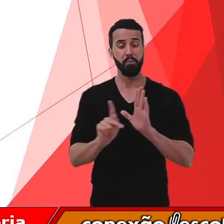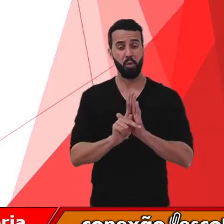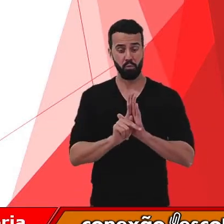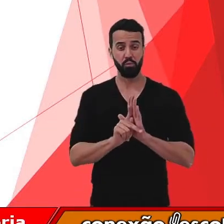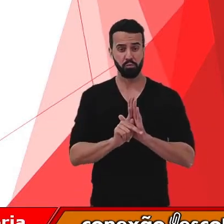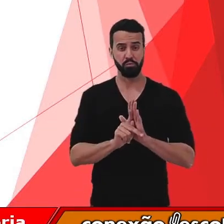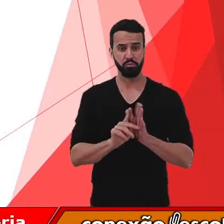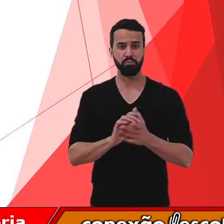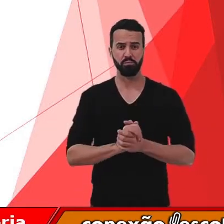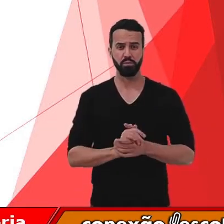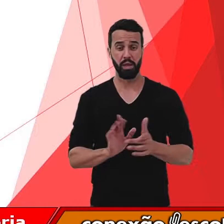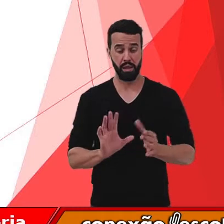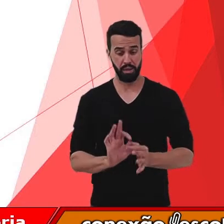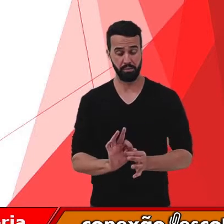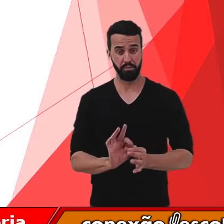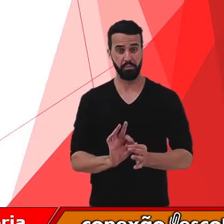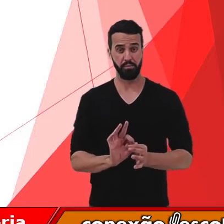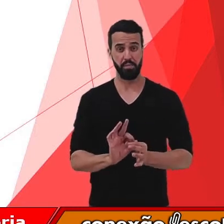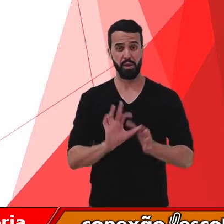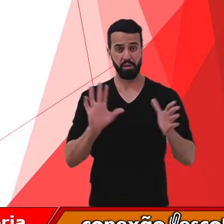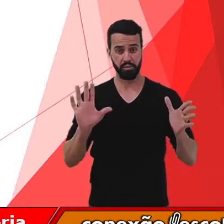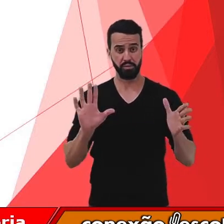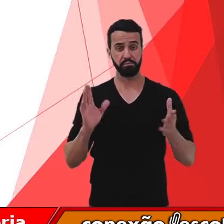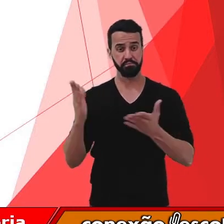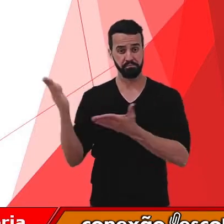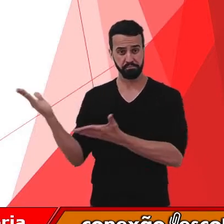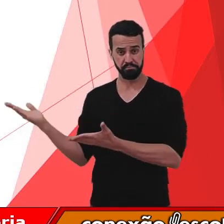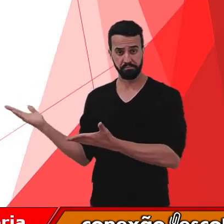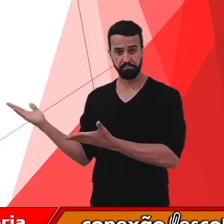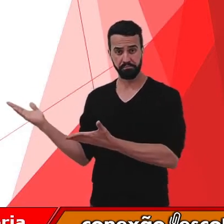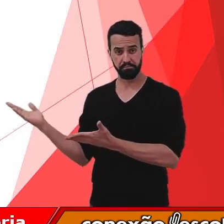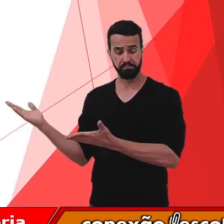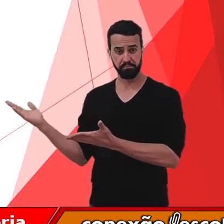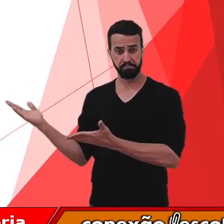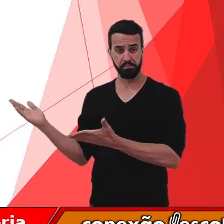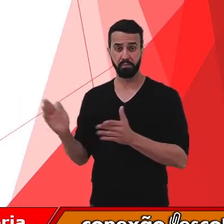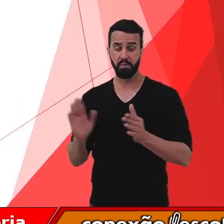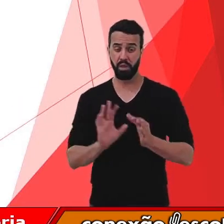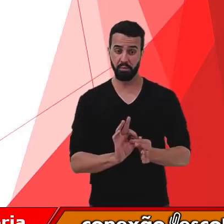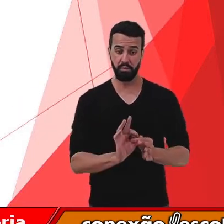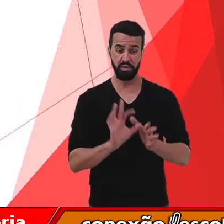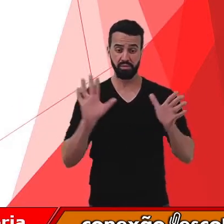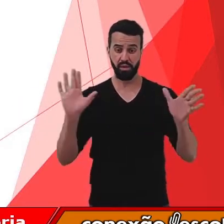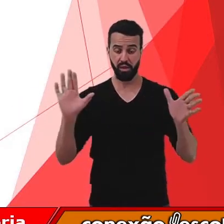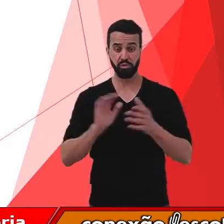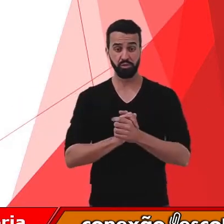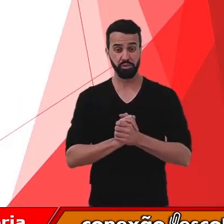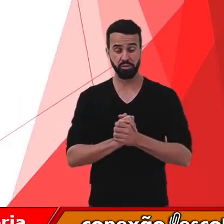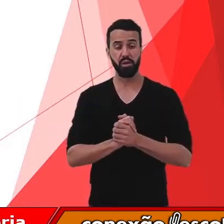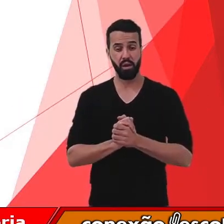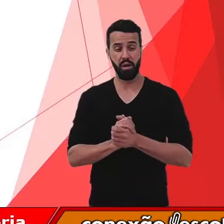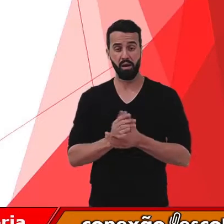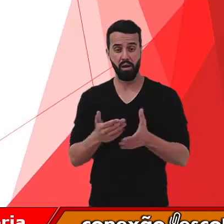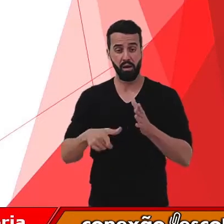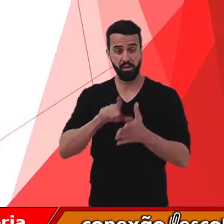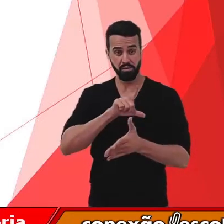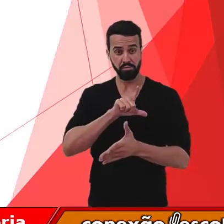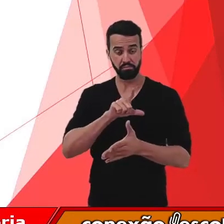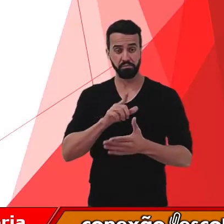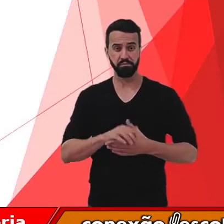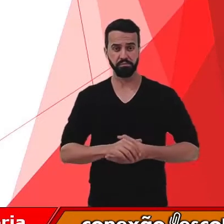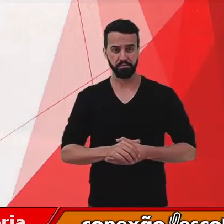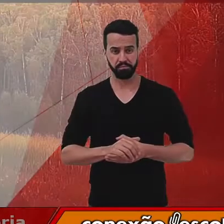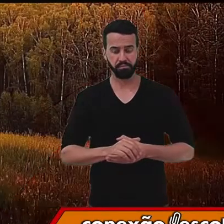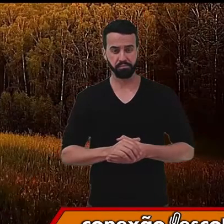revoltosos. Libertas, quae será tamen, liberdade antes que tardia.